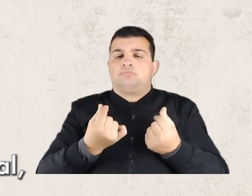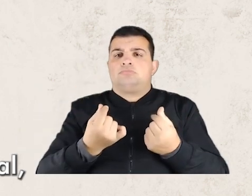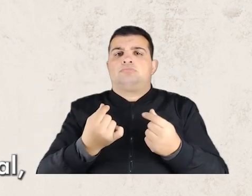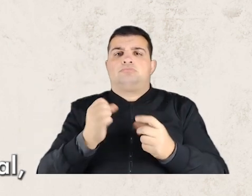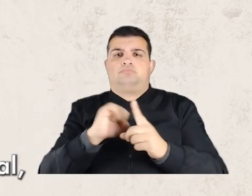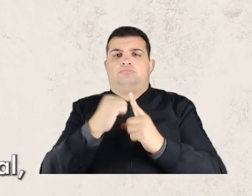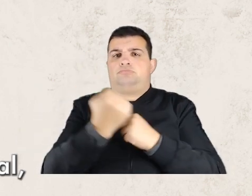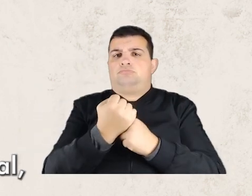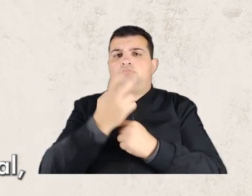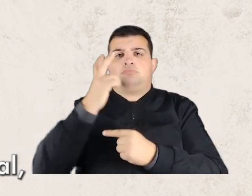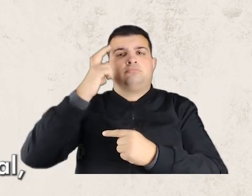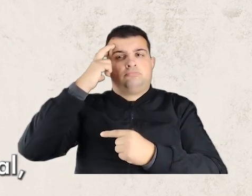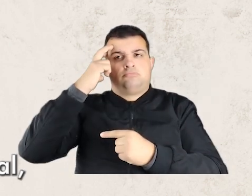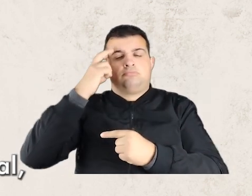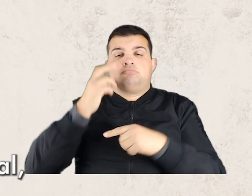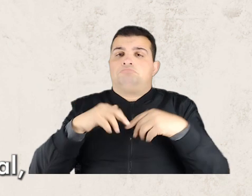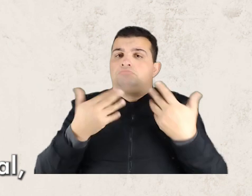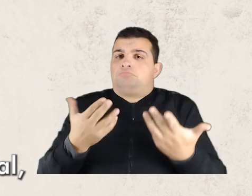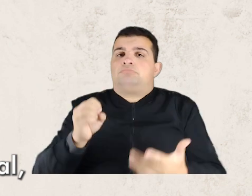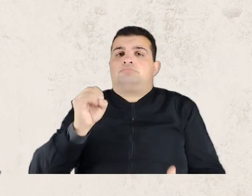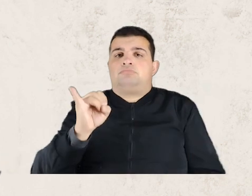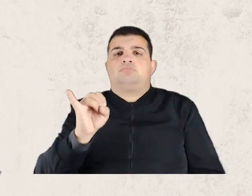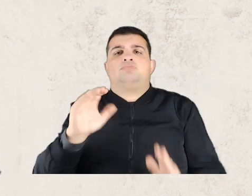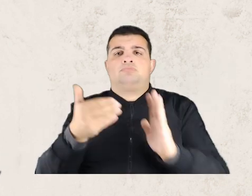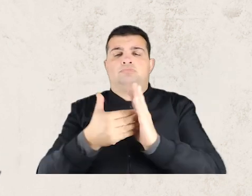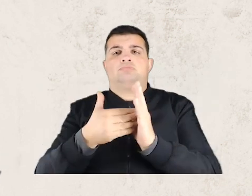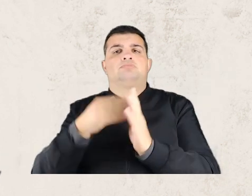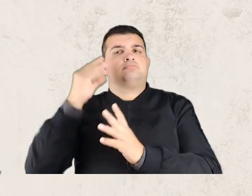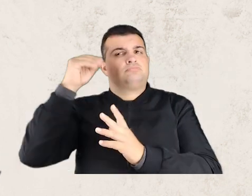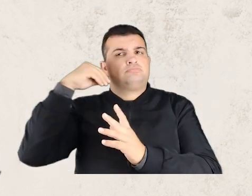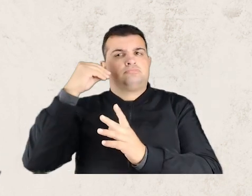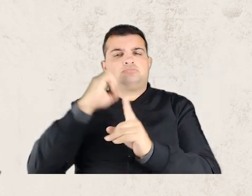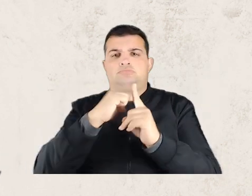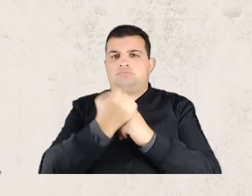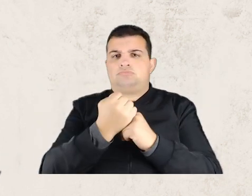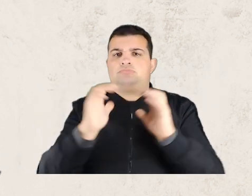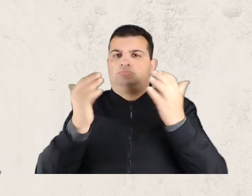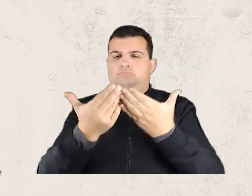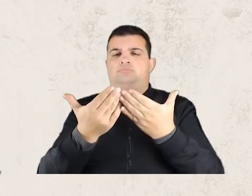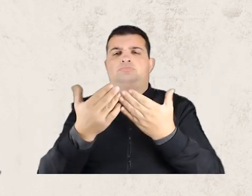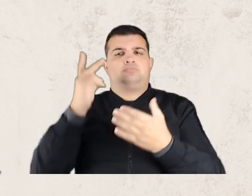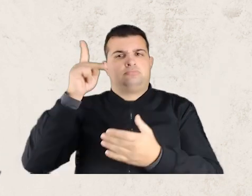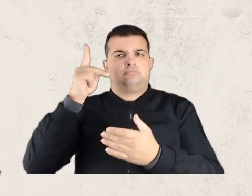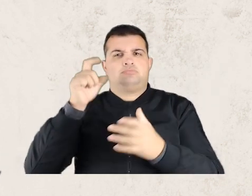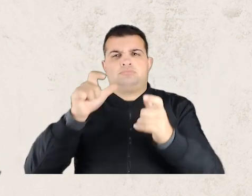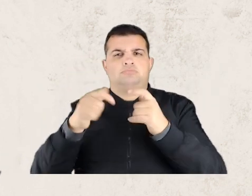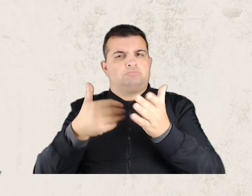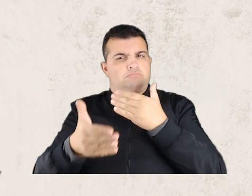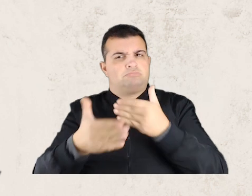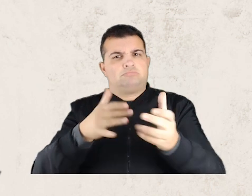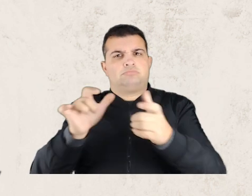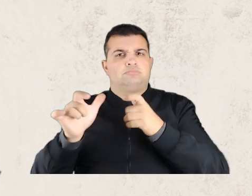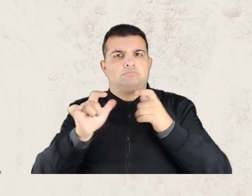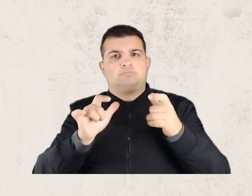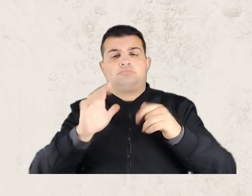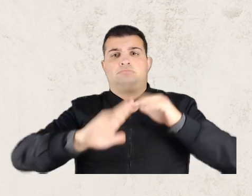atuar com responsabilidade social, analisando crítica e historicamente a realidade política, econômica, social